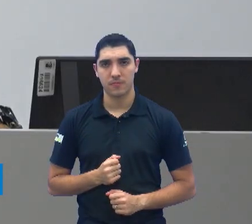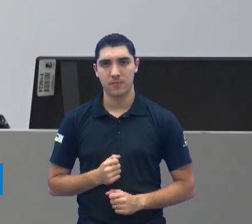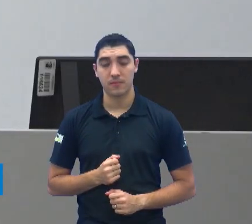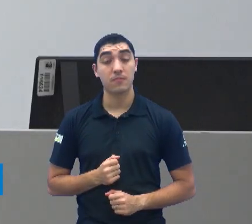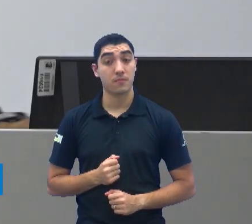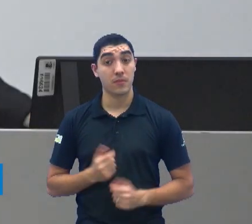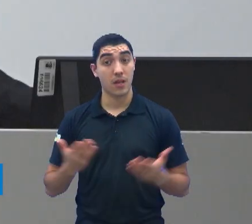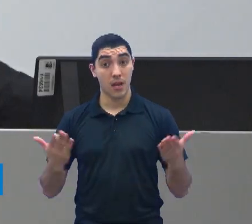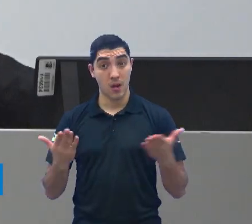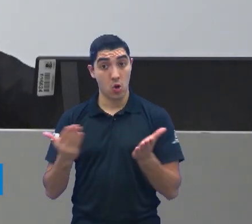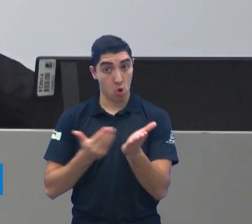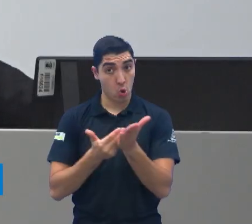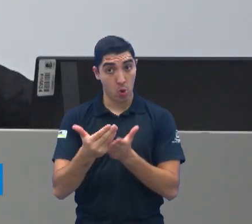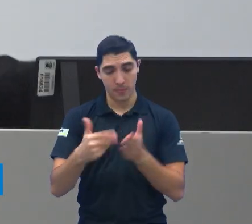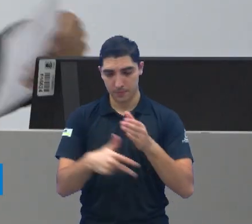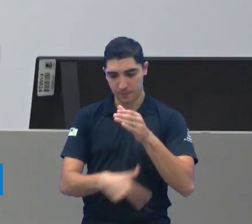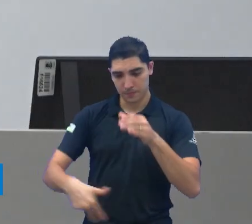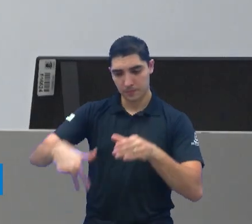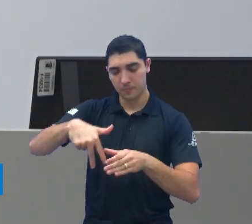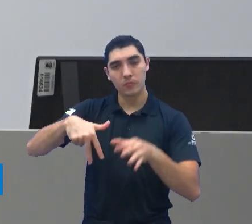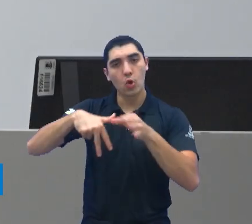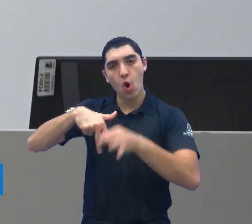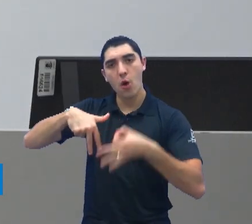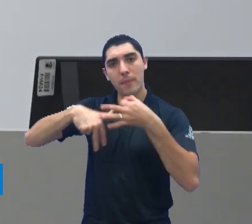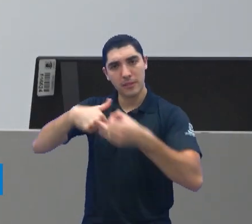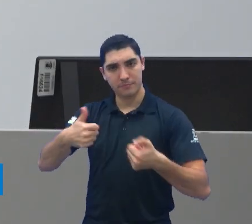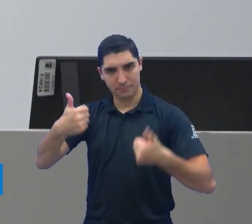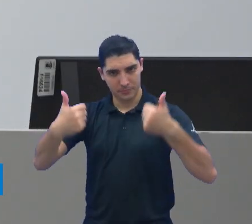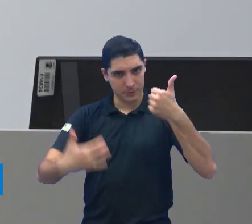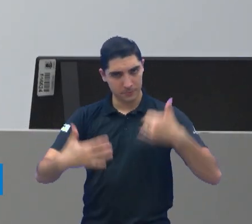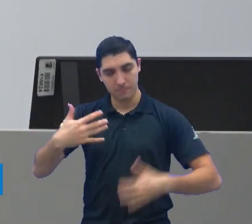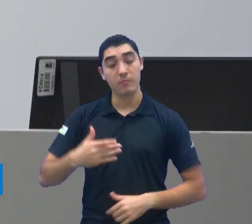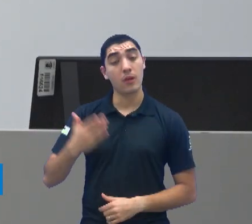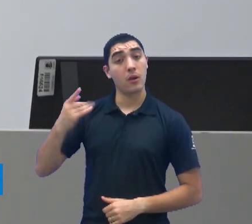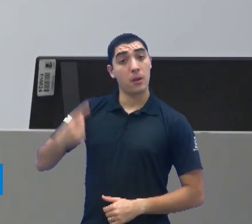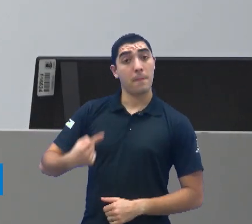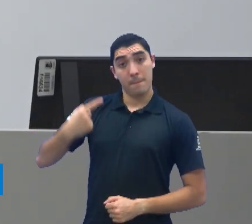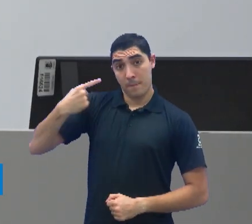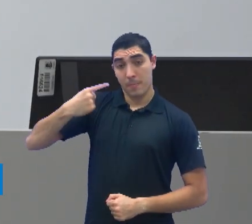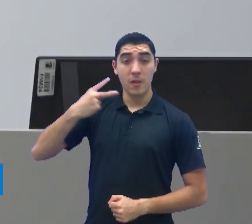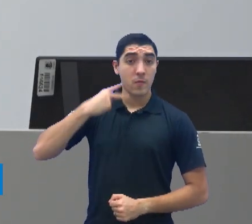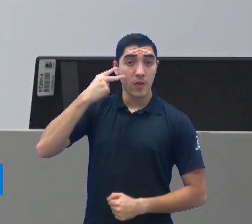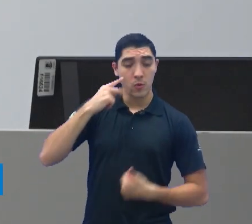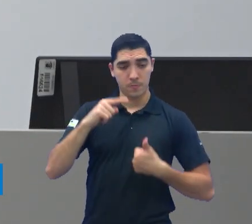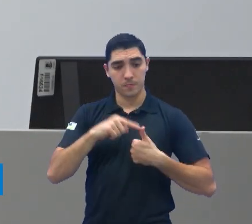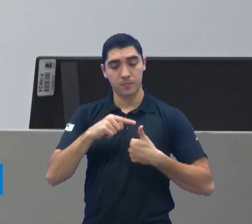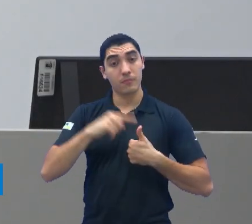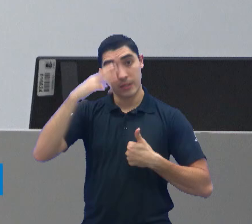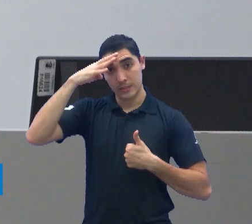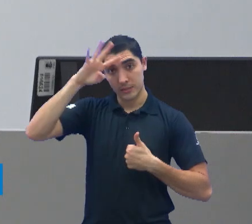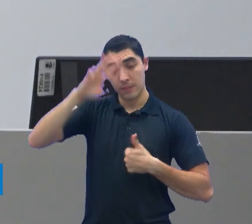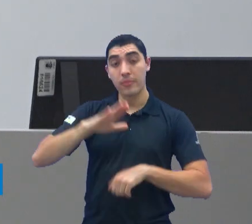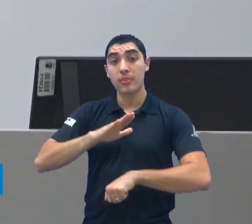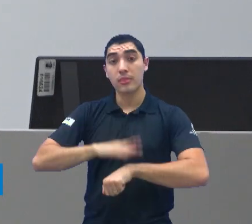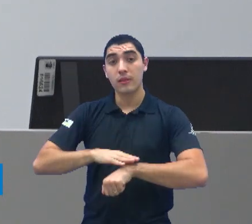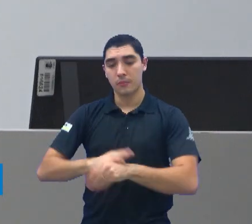Passaremos agora ao momento de pinga-fogo. O primeiro vereador inscrito para falar no pinga-fogo, o vereador Sena. Vossa Excelência tem um tempo de 5 minutos,